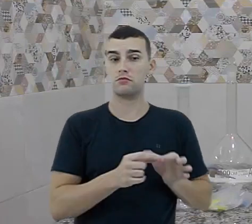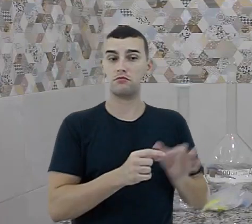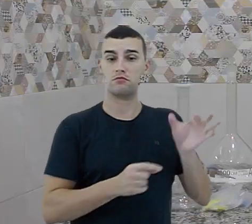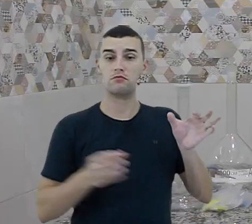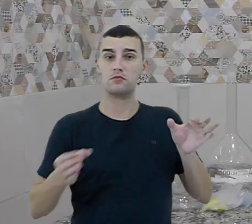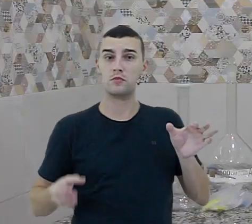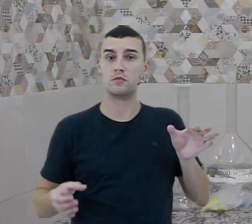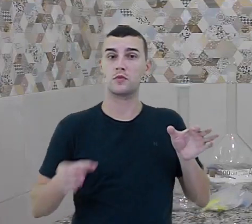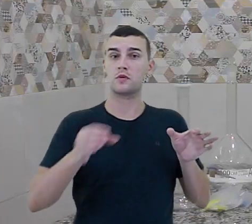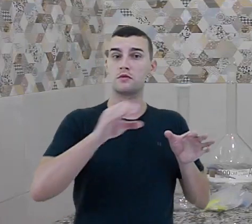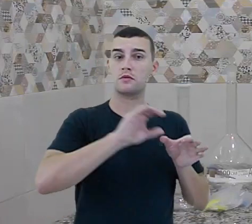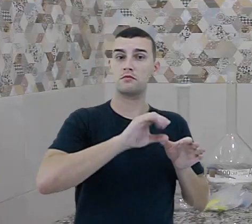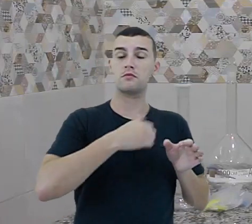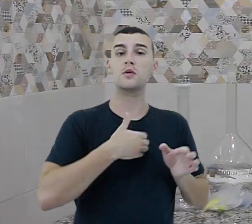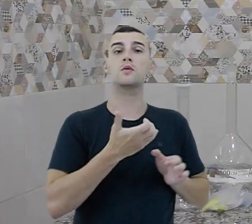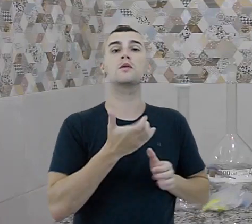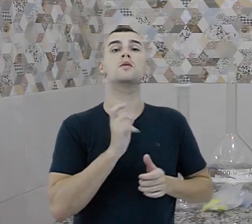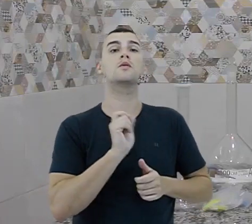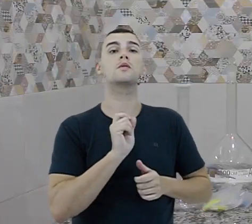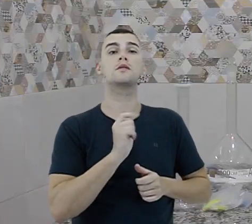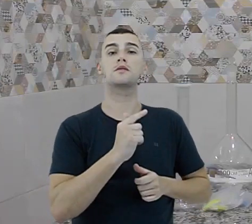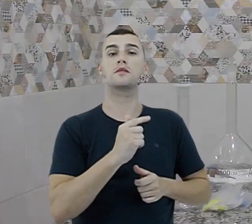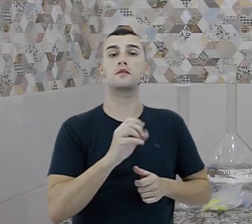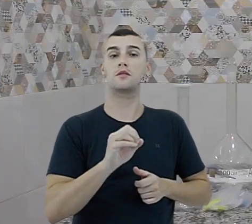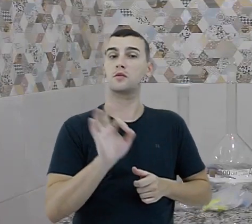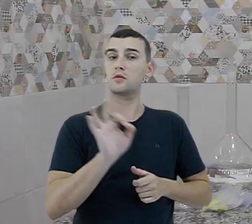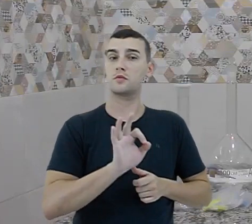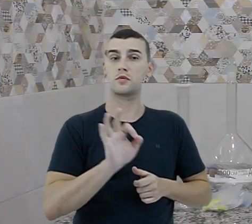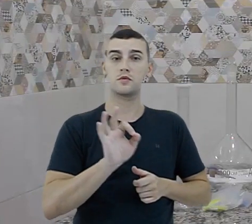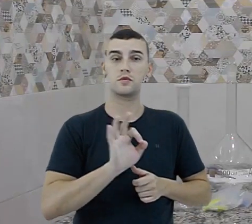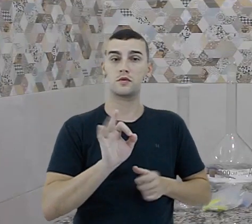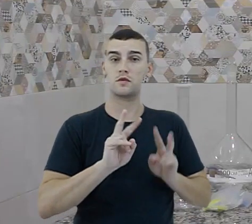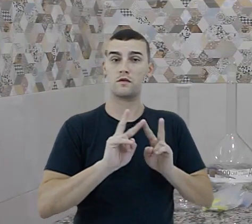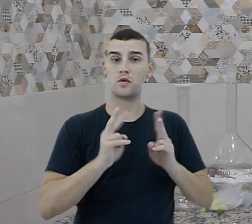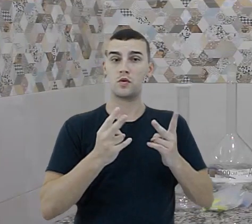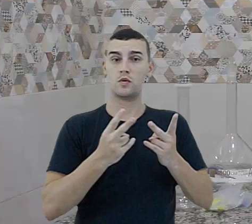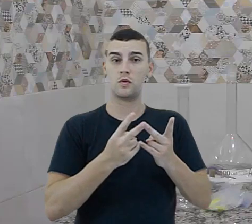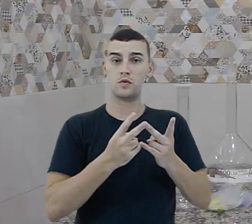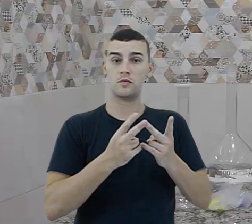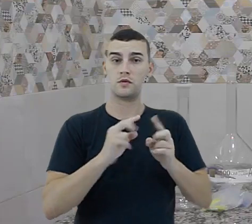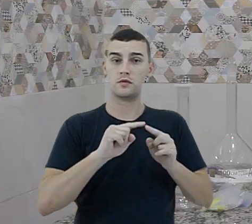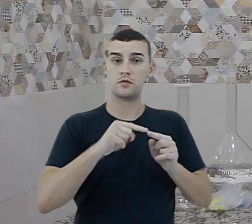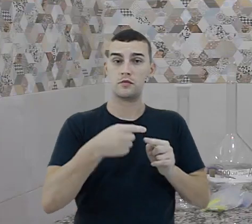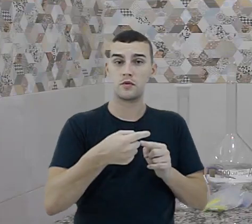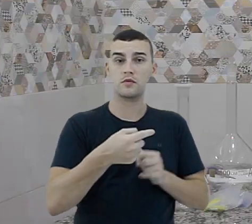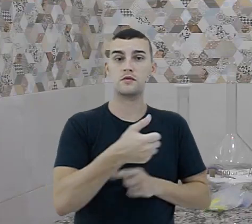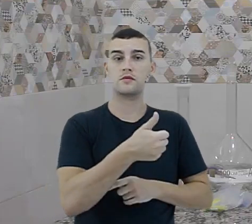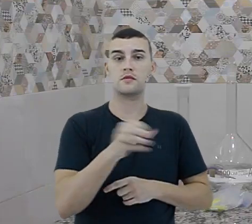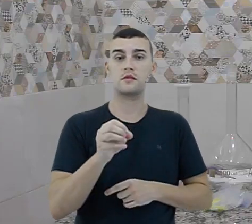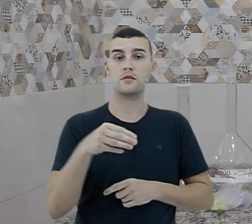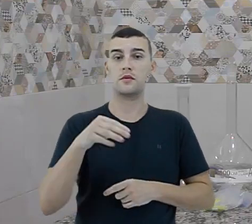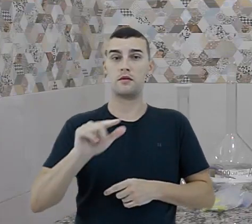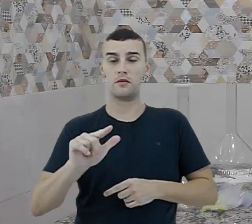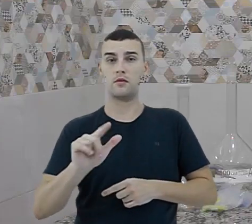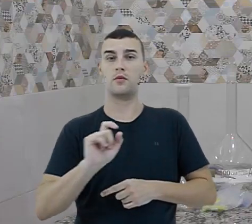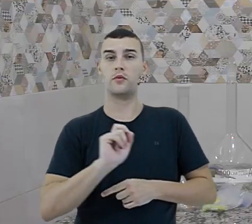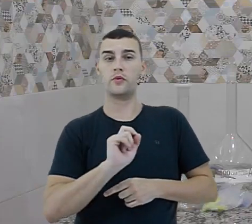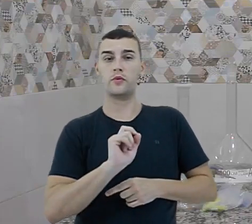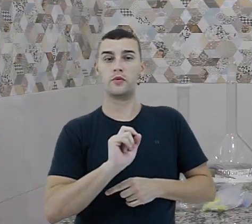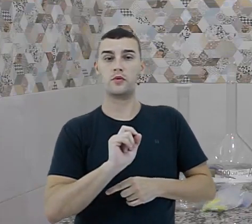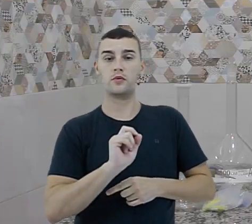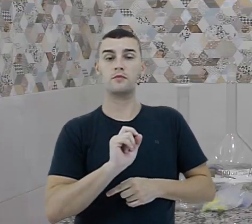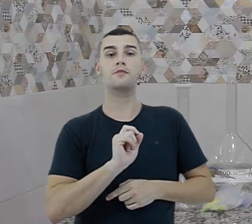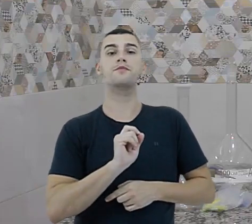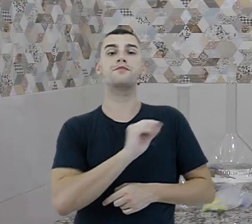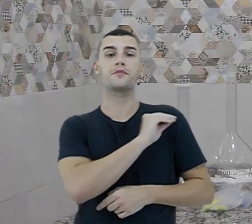de álcool para a minha proveta. Como eu queria álcool 70% num volume total de 100 ml, o que